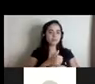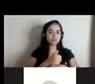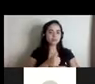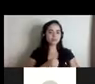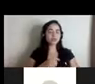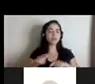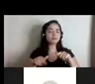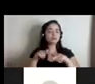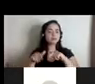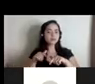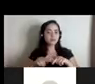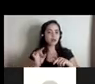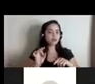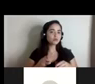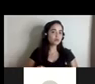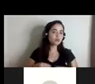exercício profissional?